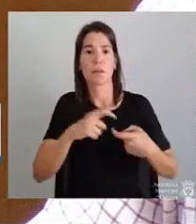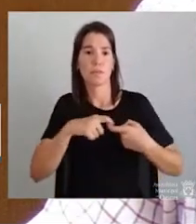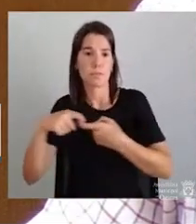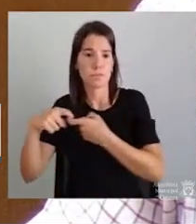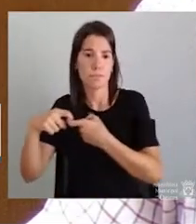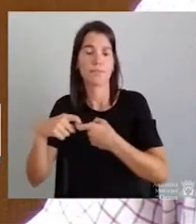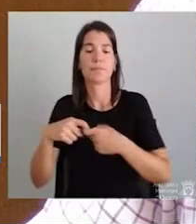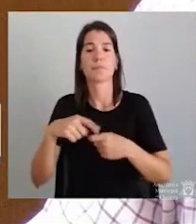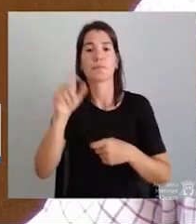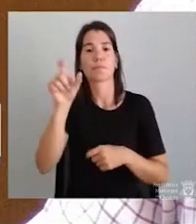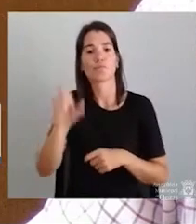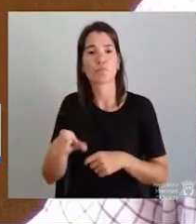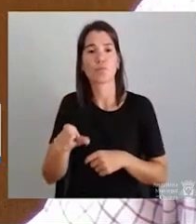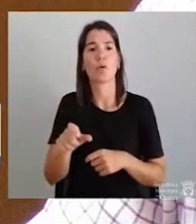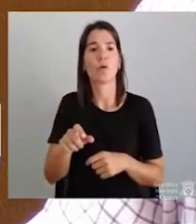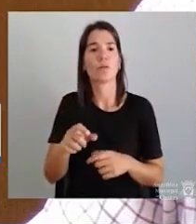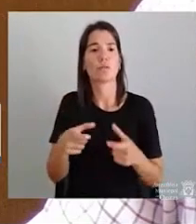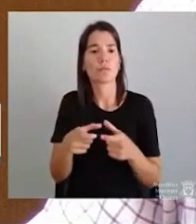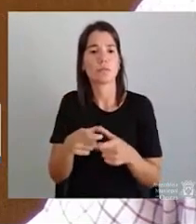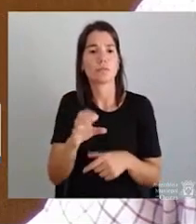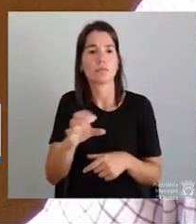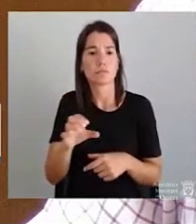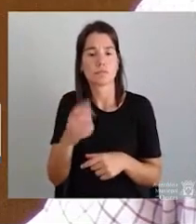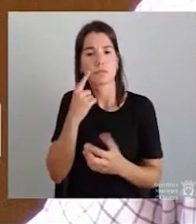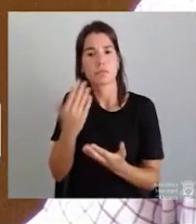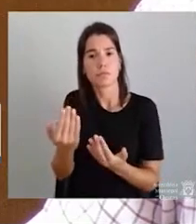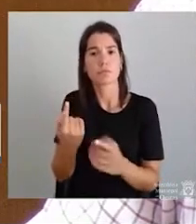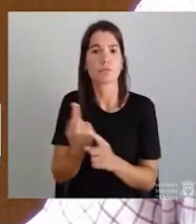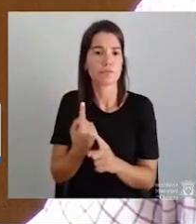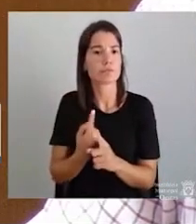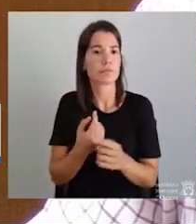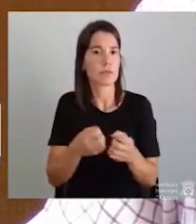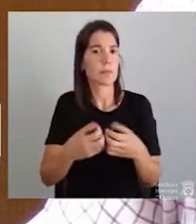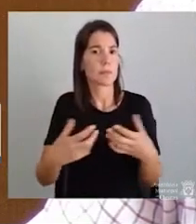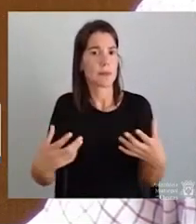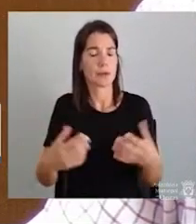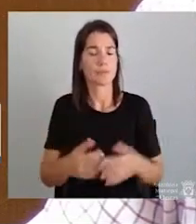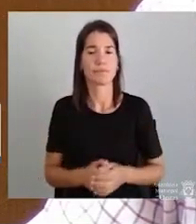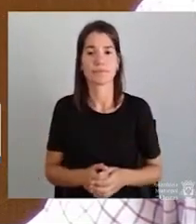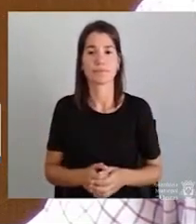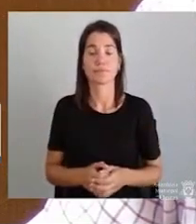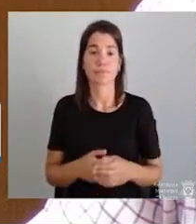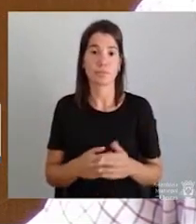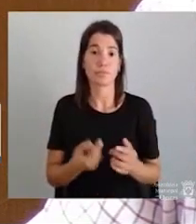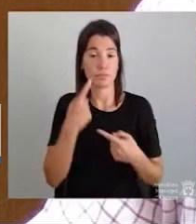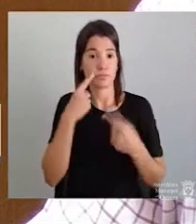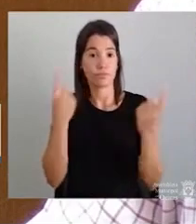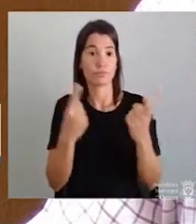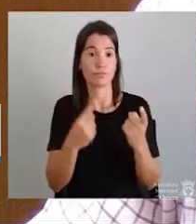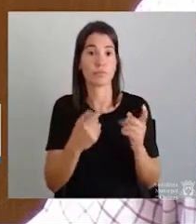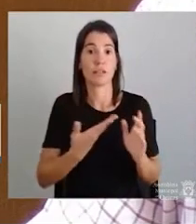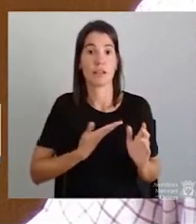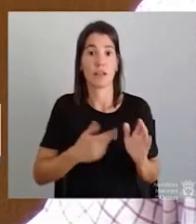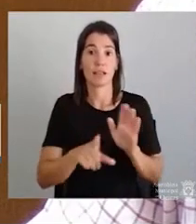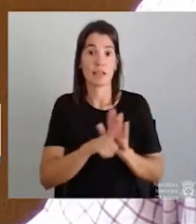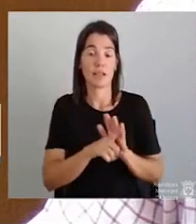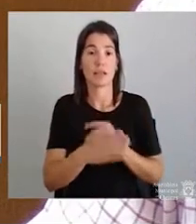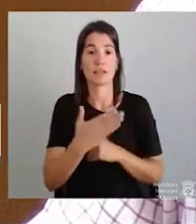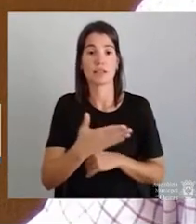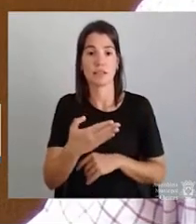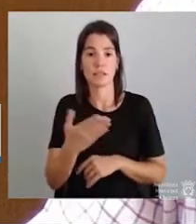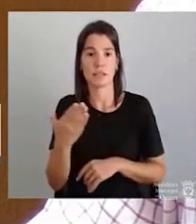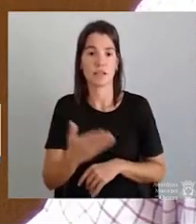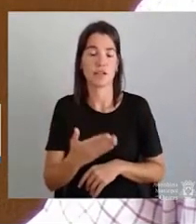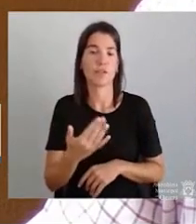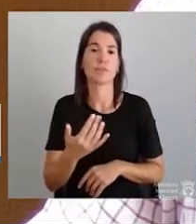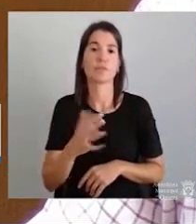condutor. É de salientar que, após a publicação do Decreto-Lei 107 de 2018, de 29 de novembro,